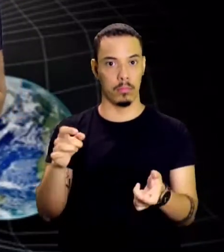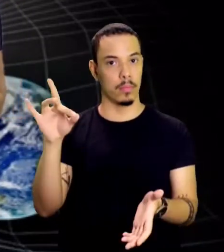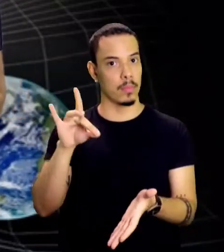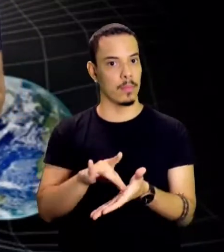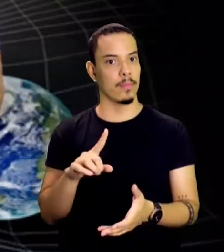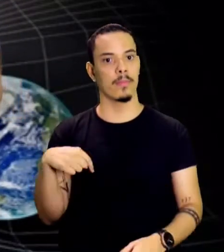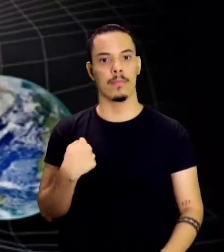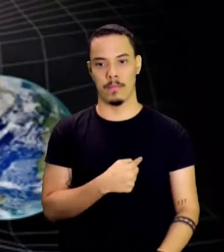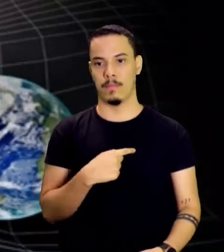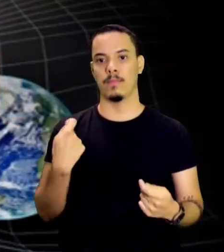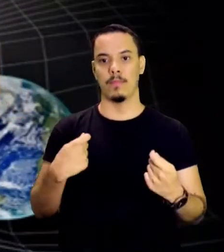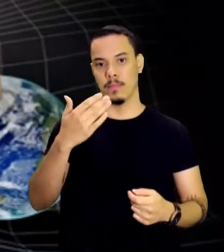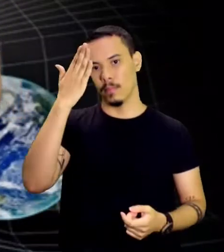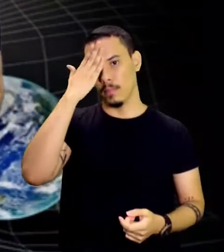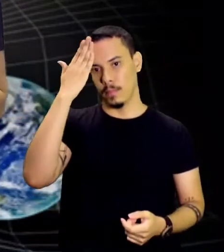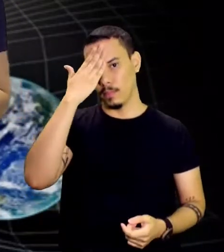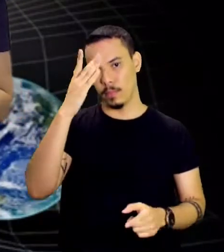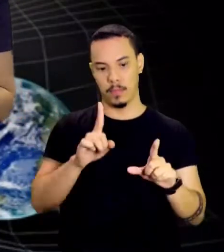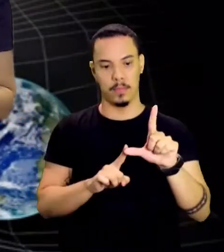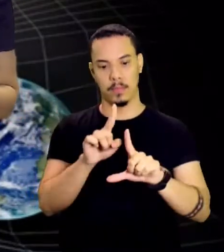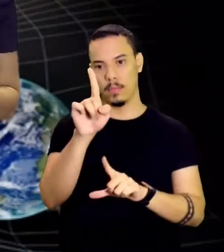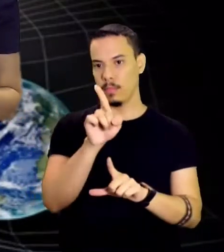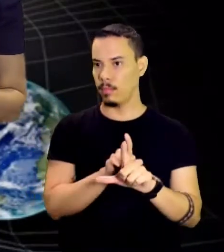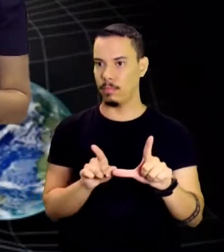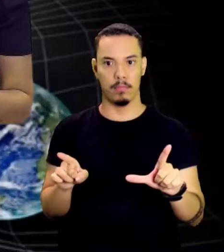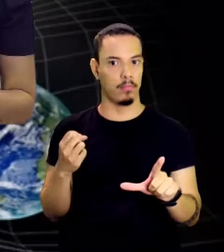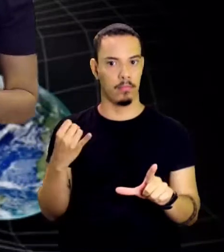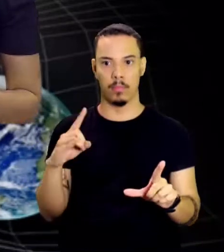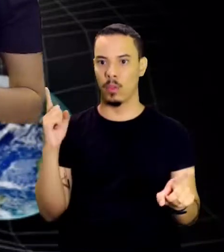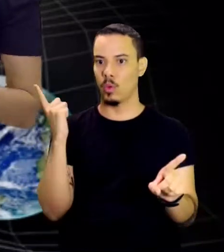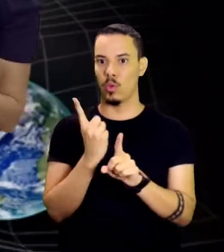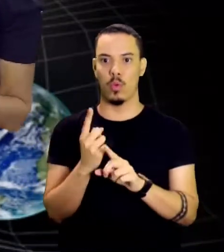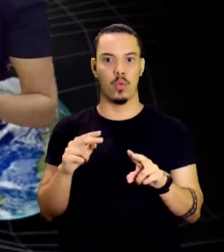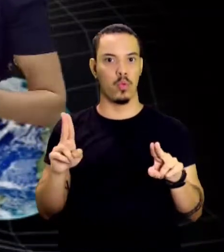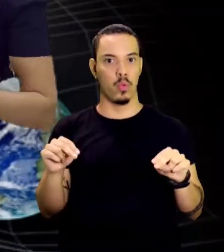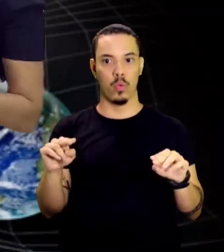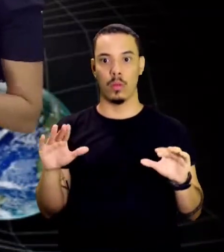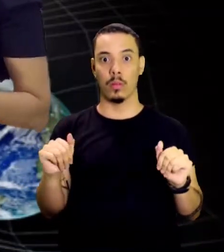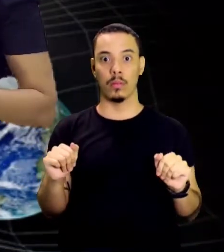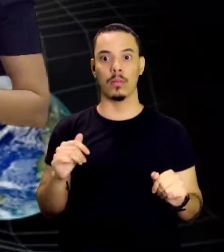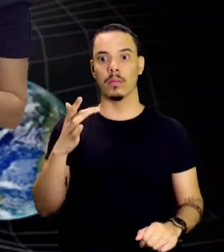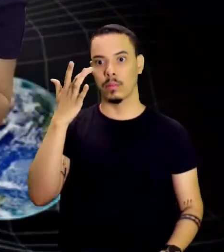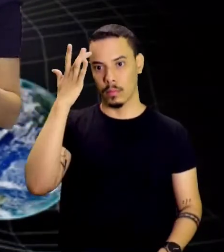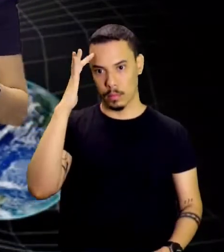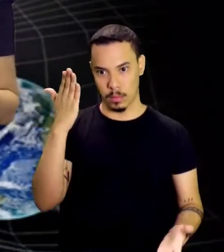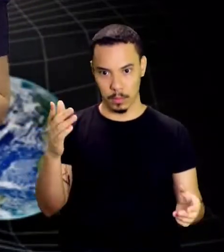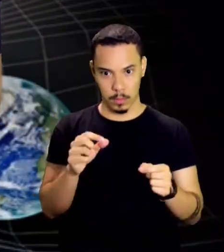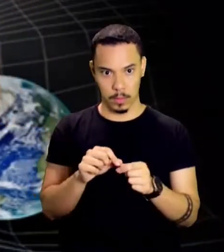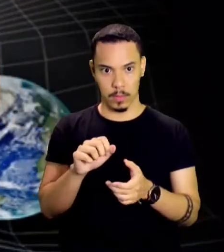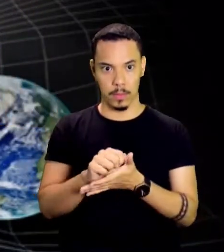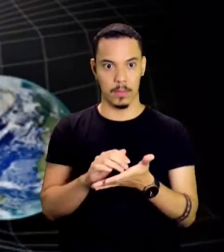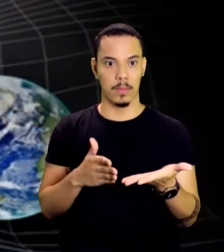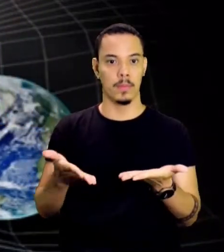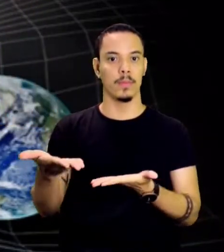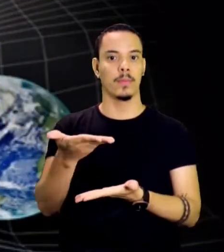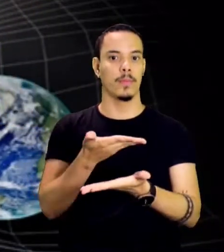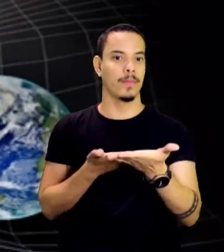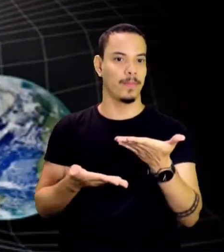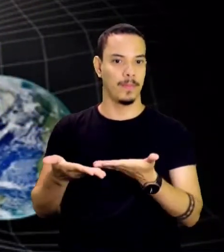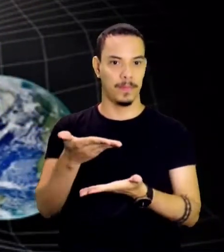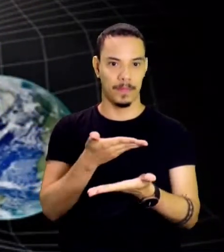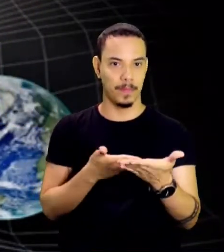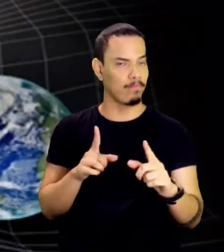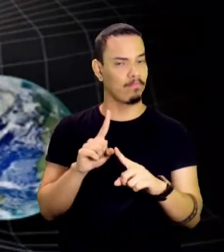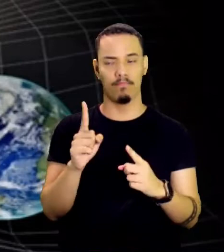lá também você precisa Latitude Longitude não para você não vai te abandonar nunca né mas que agora a gente tem uma atividade interativa né justamente